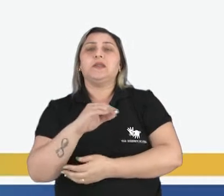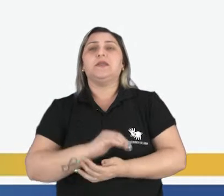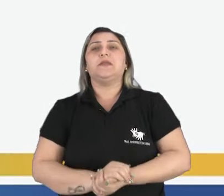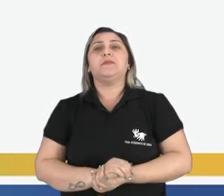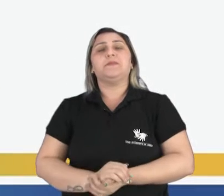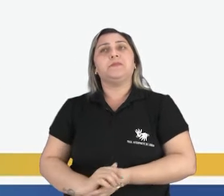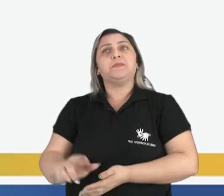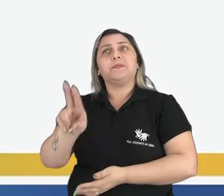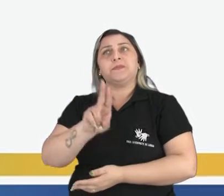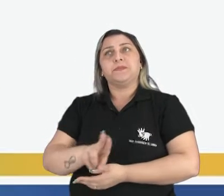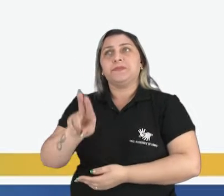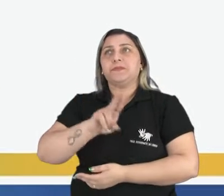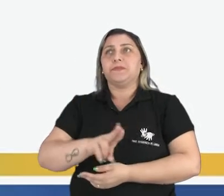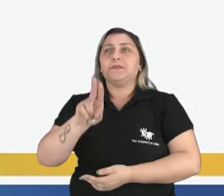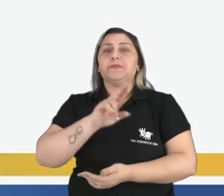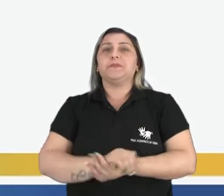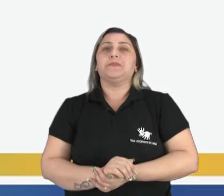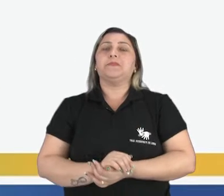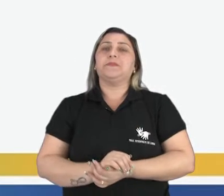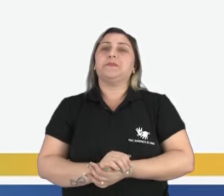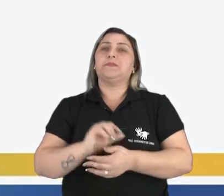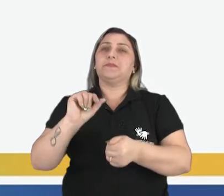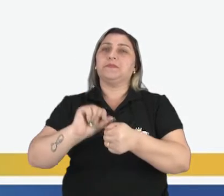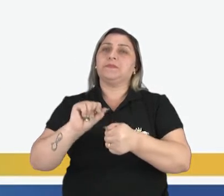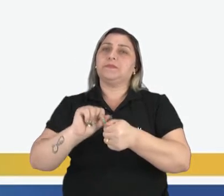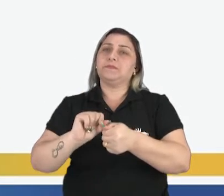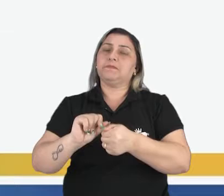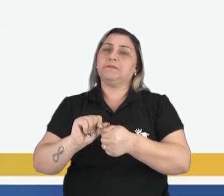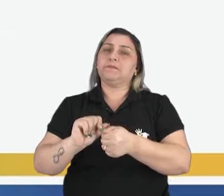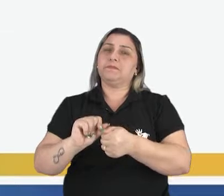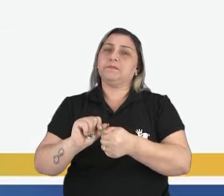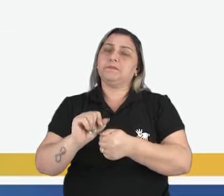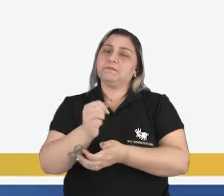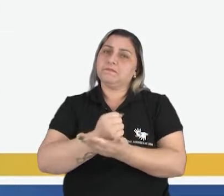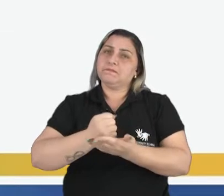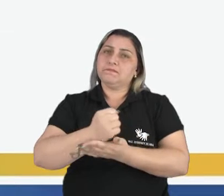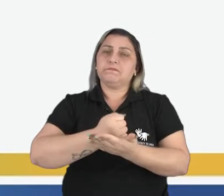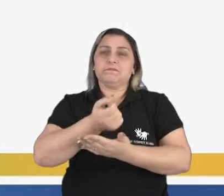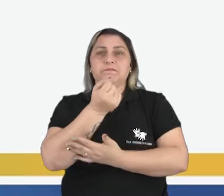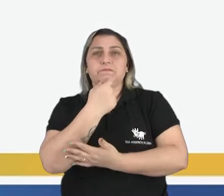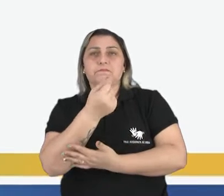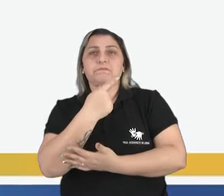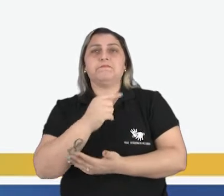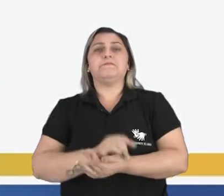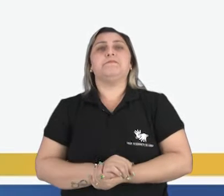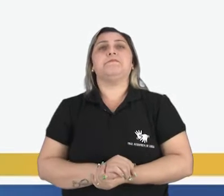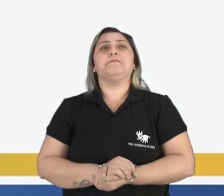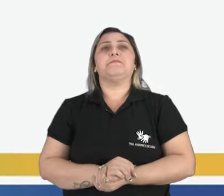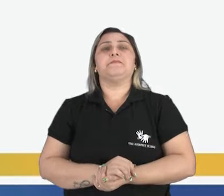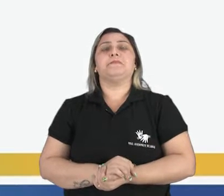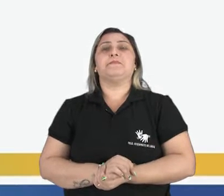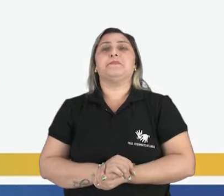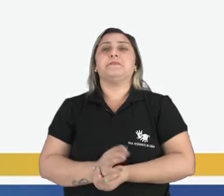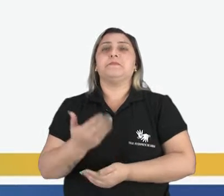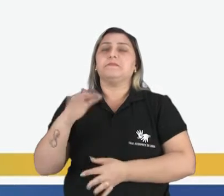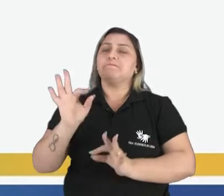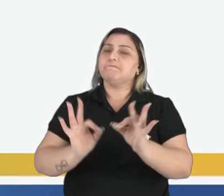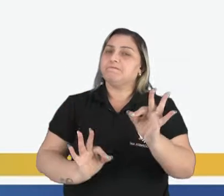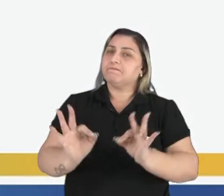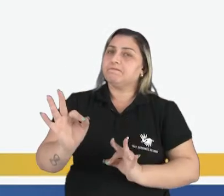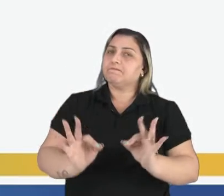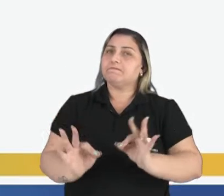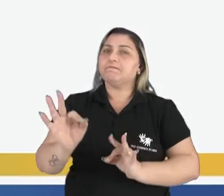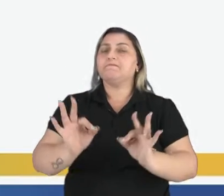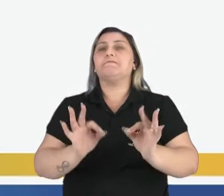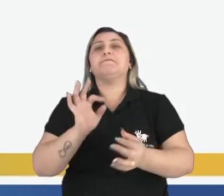né? É usado nas confecções de medicação, de medicamentos, né? E aí ele é mais elaborado,